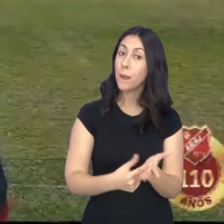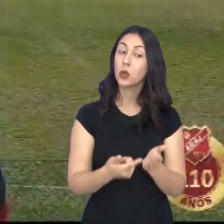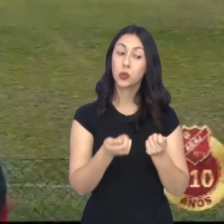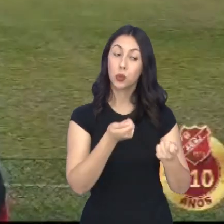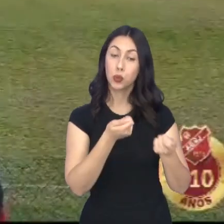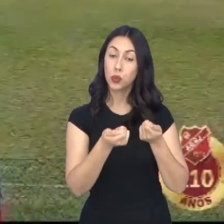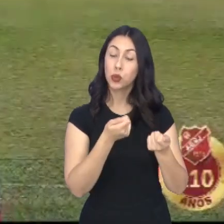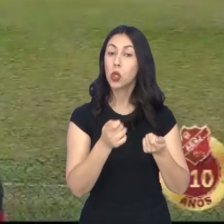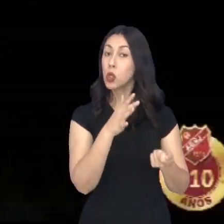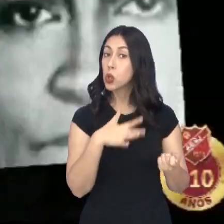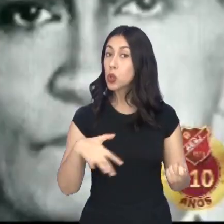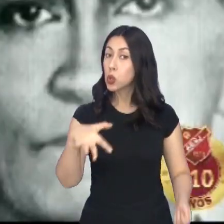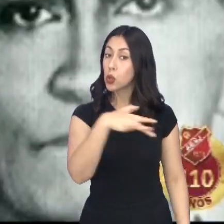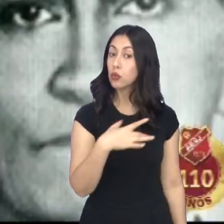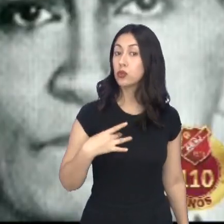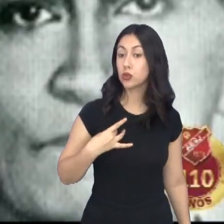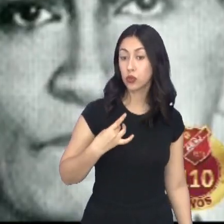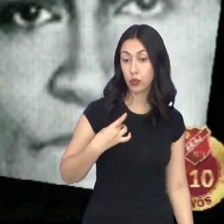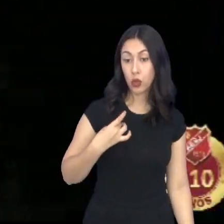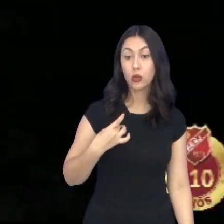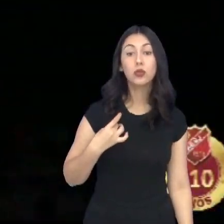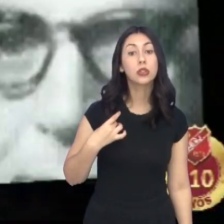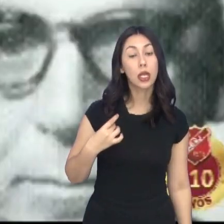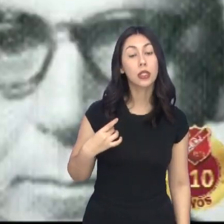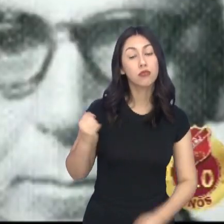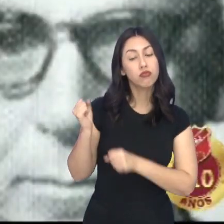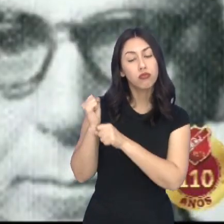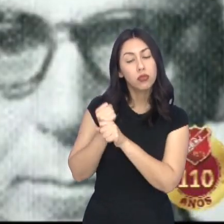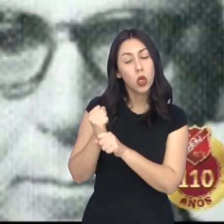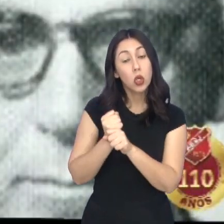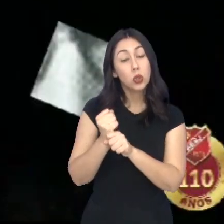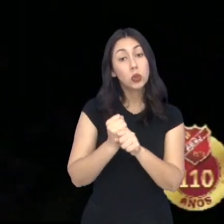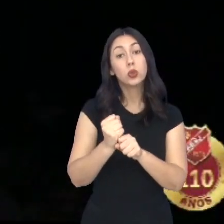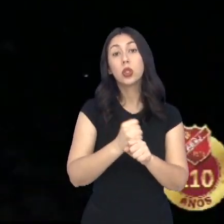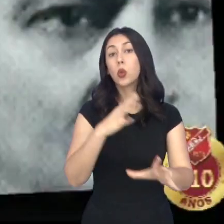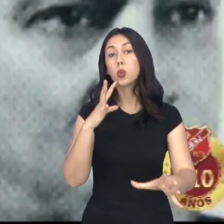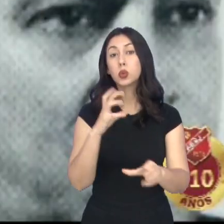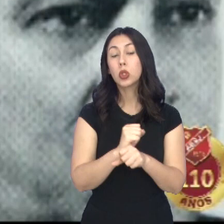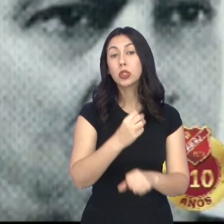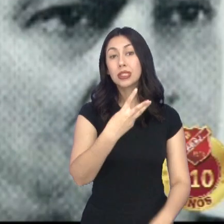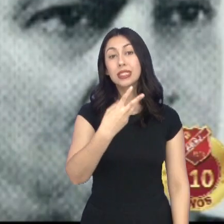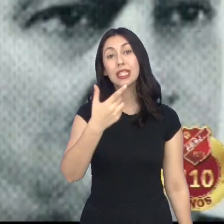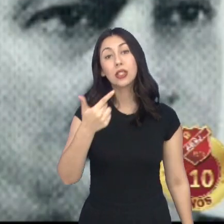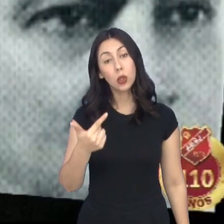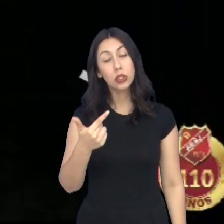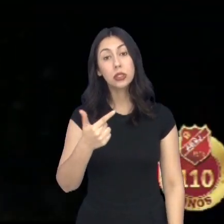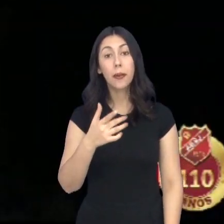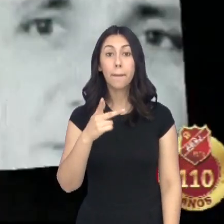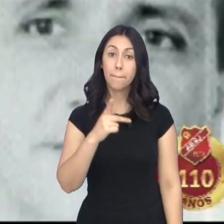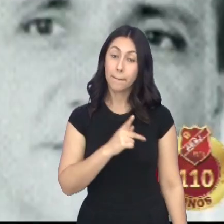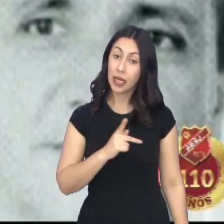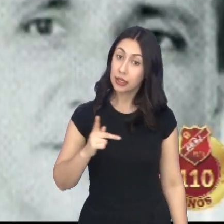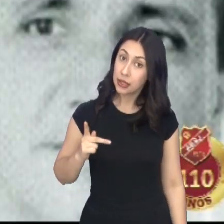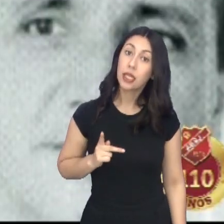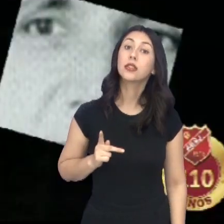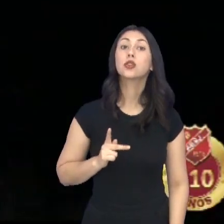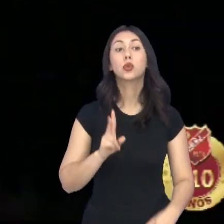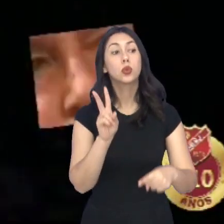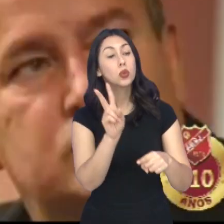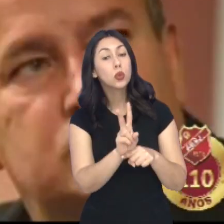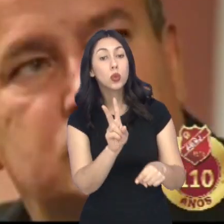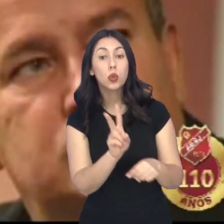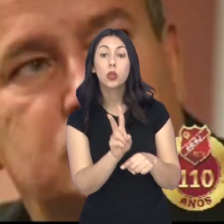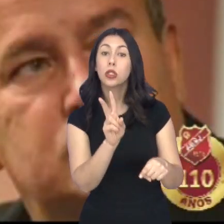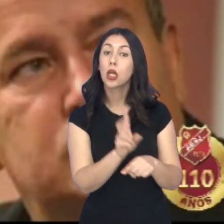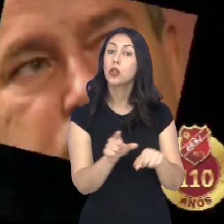todos voluntários. Nestes anos, foram ao todo 32 presidentes que estiveram à frente do nosso clube, com seus